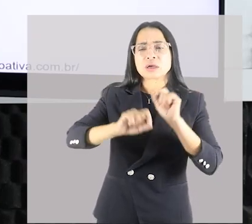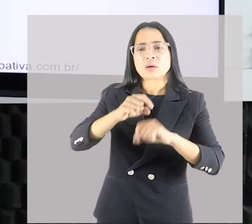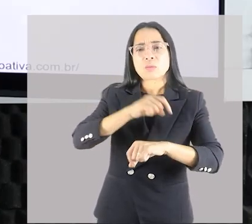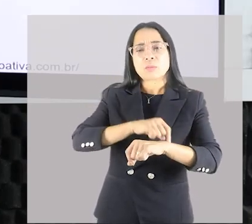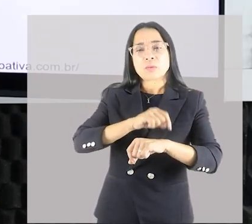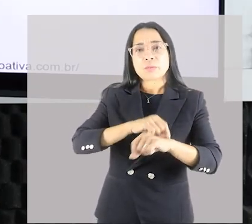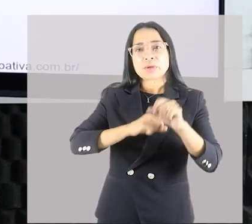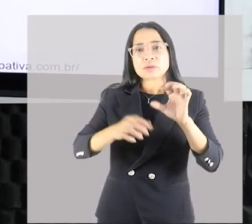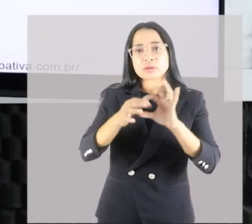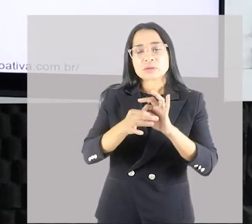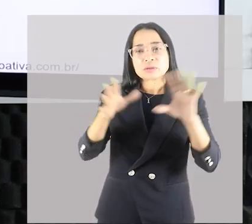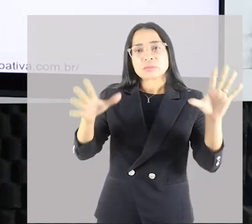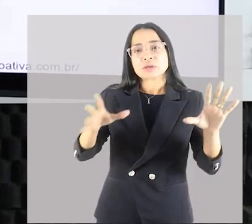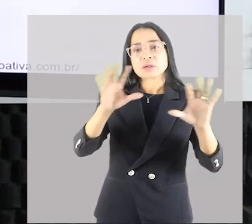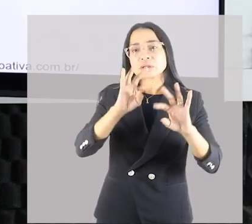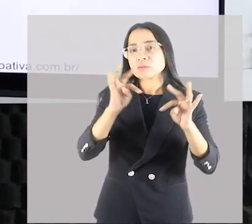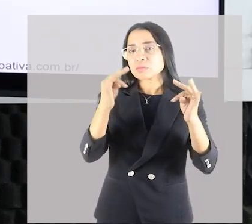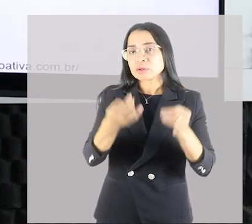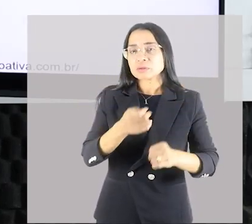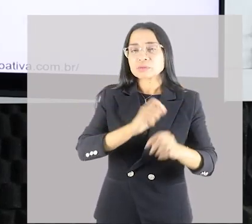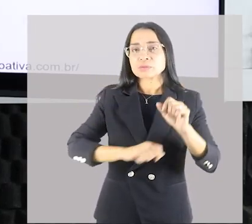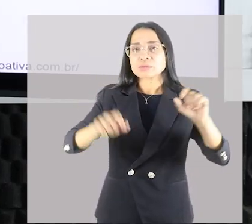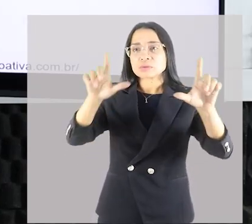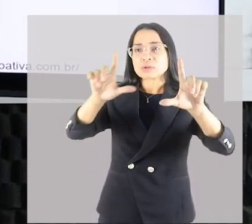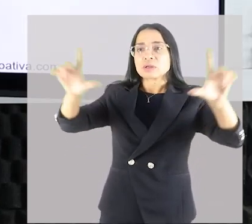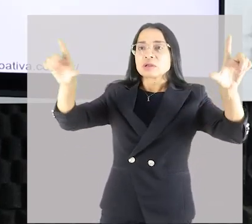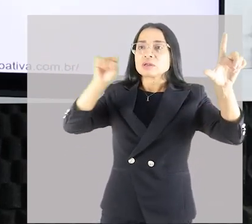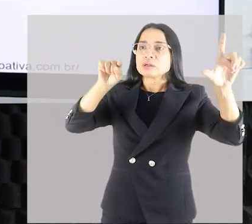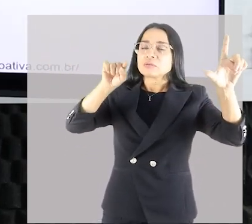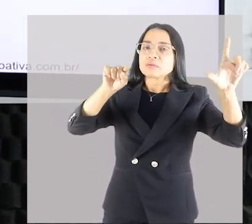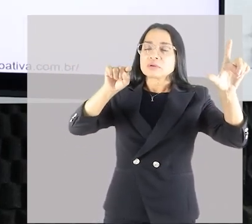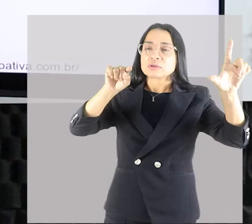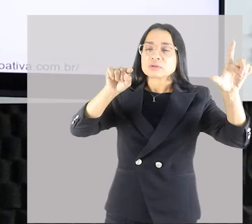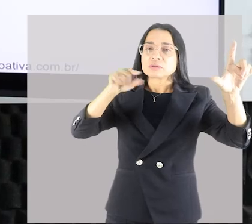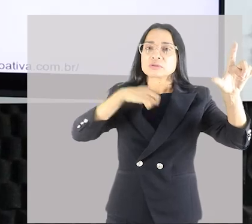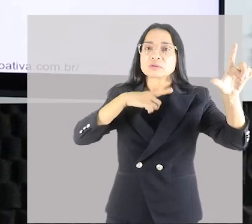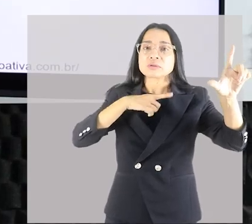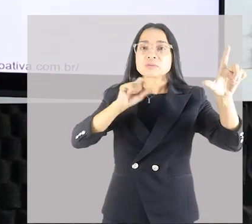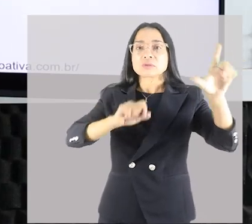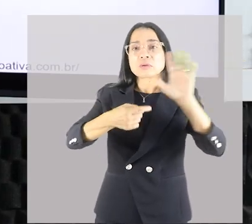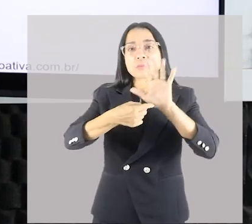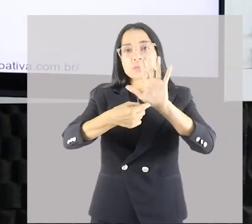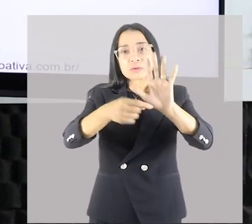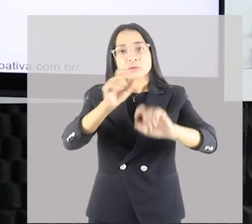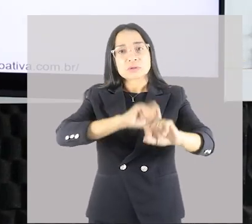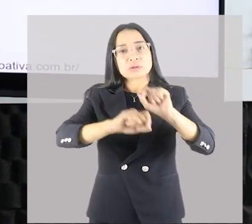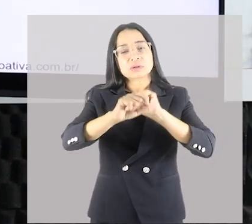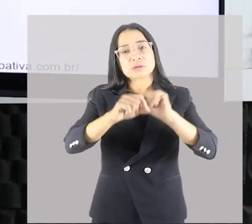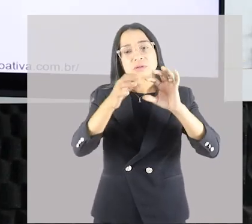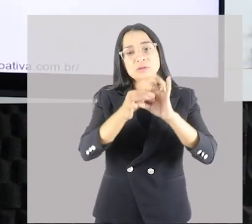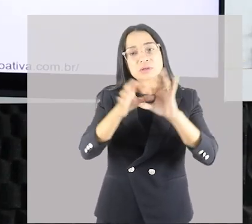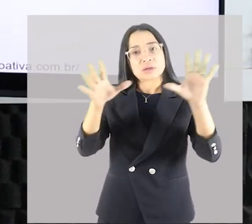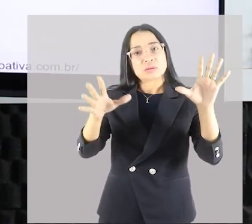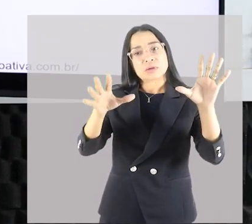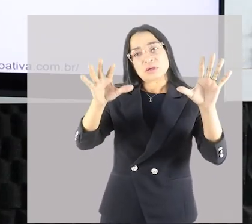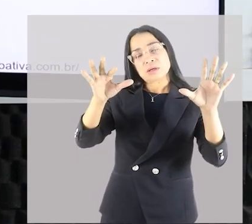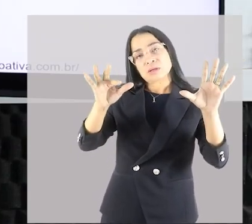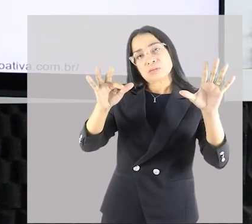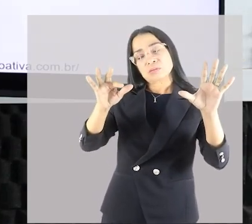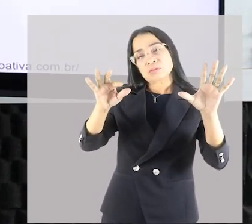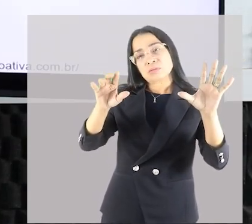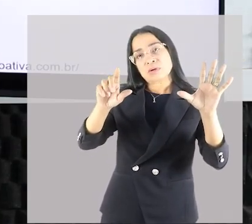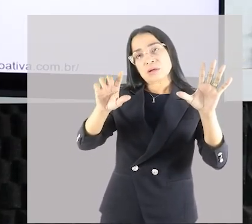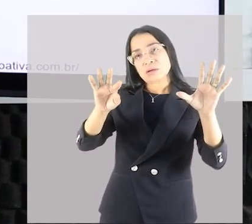onde seria liberados para todos, eles colocariam essa faixa que indicaria que estaria sendo liberado para a